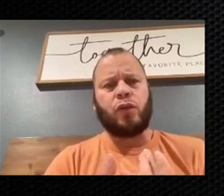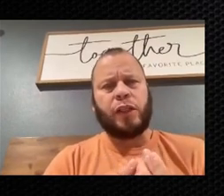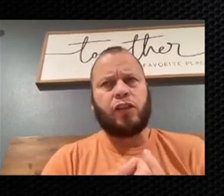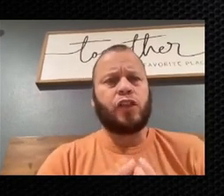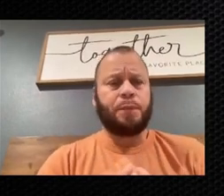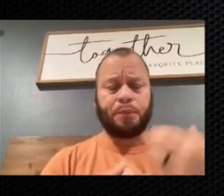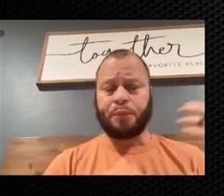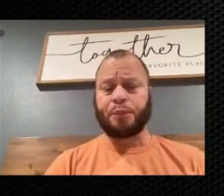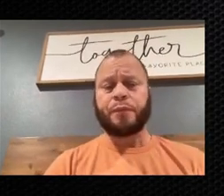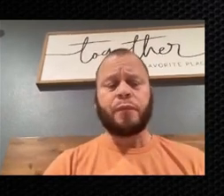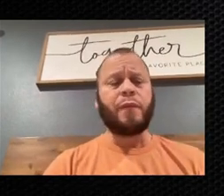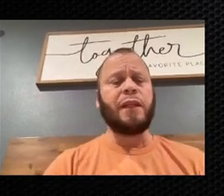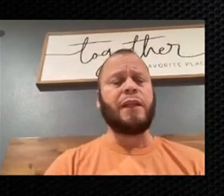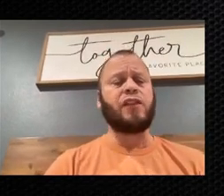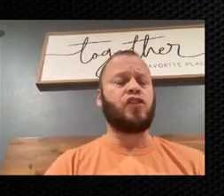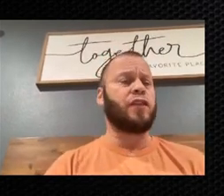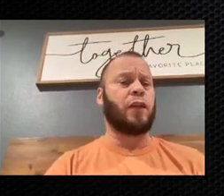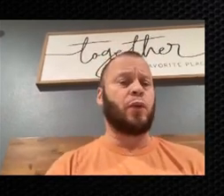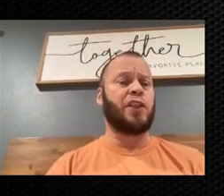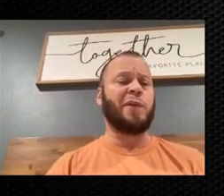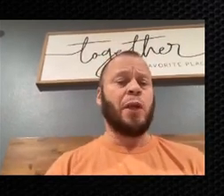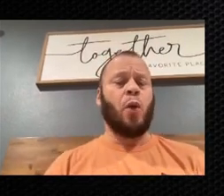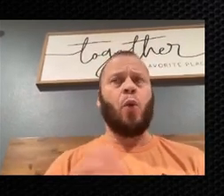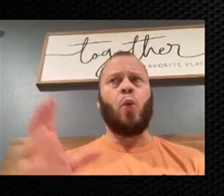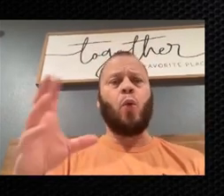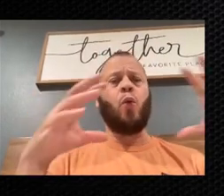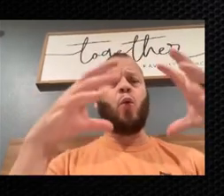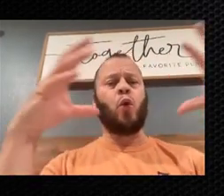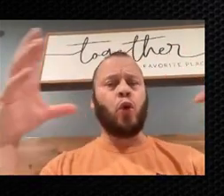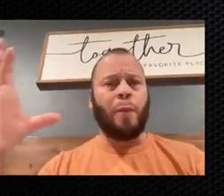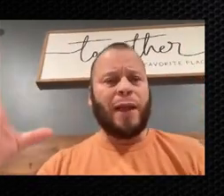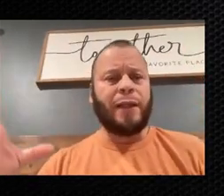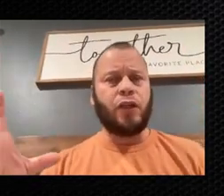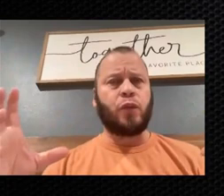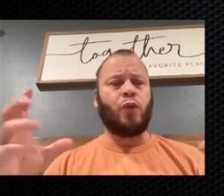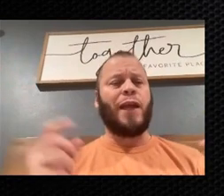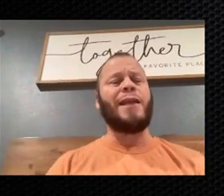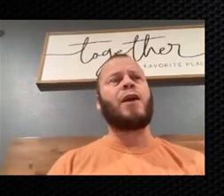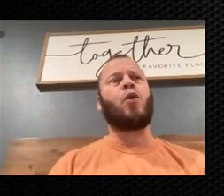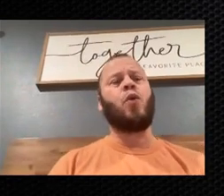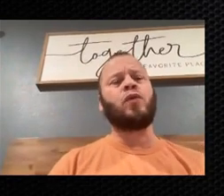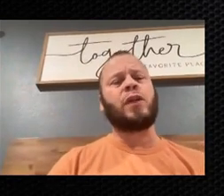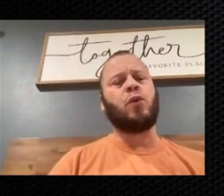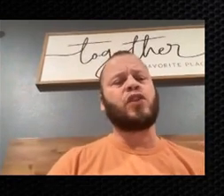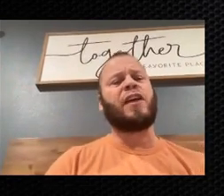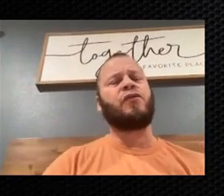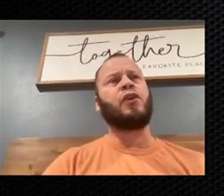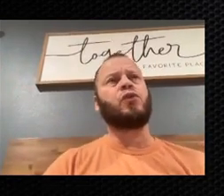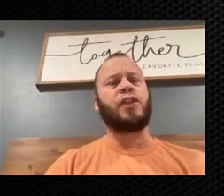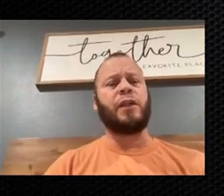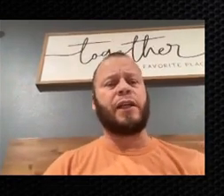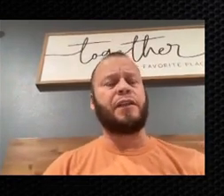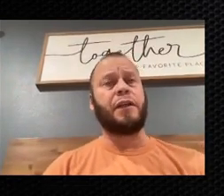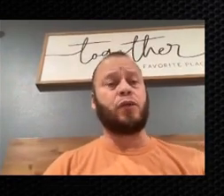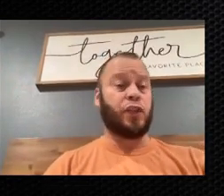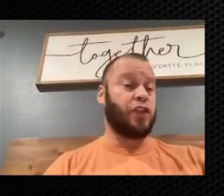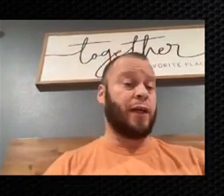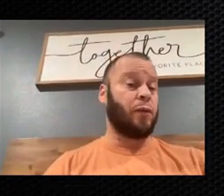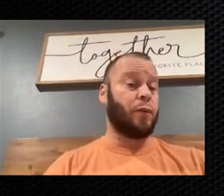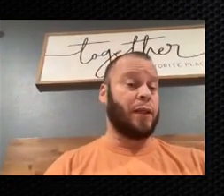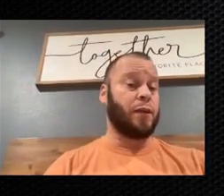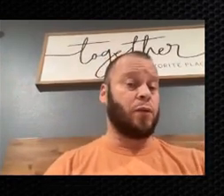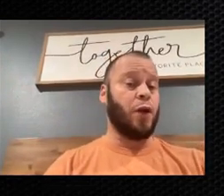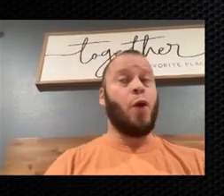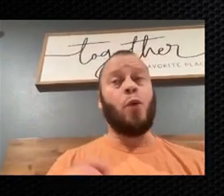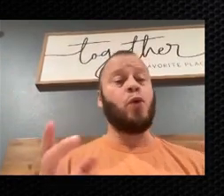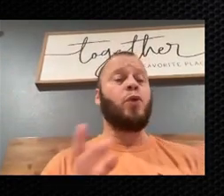desses desses ditadores o globalismo ele é contra os navios iranianos que